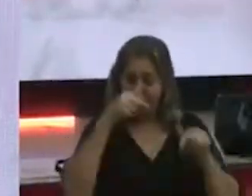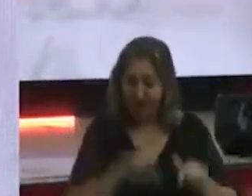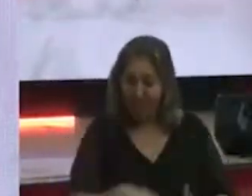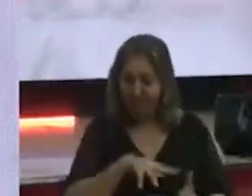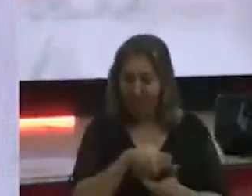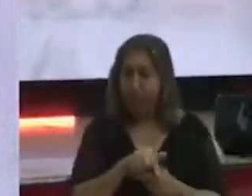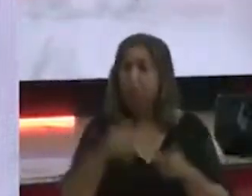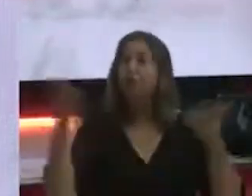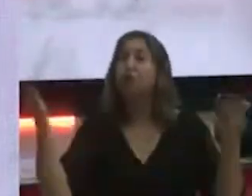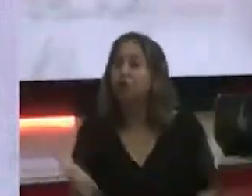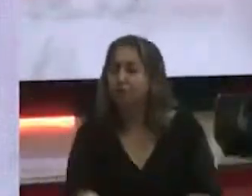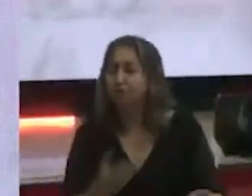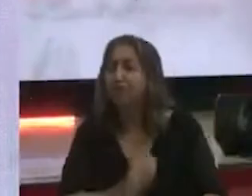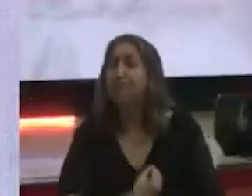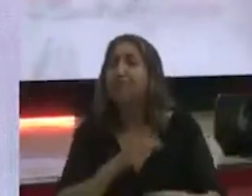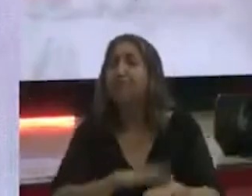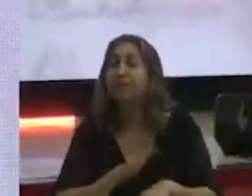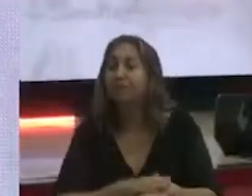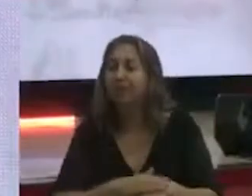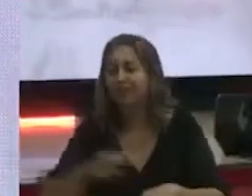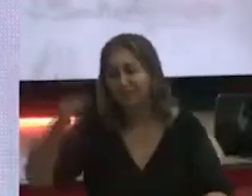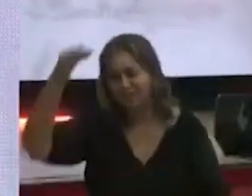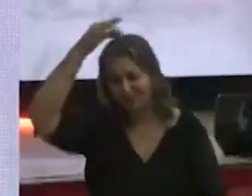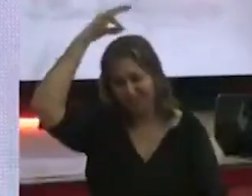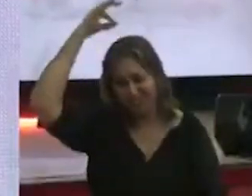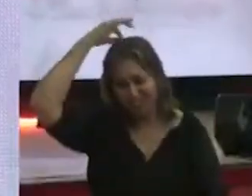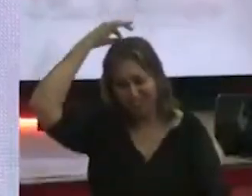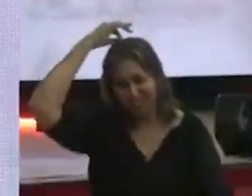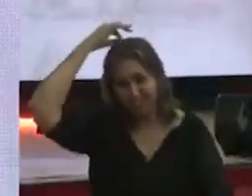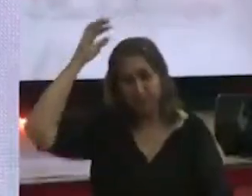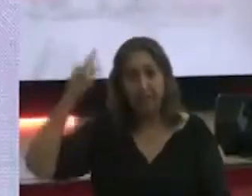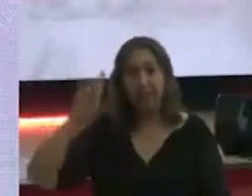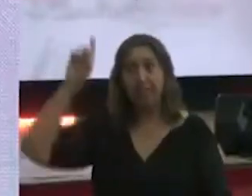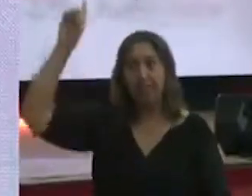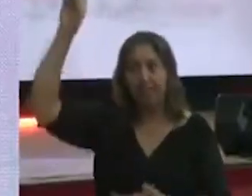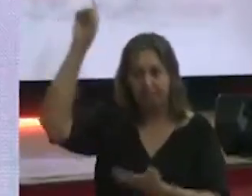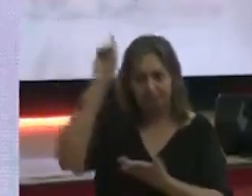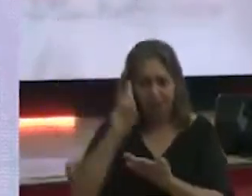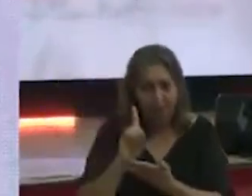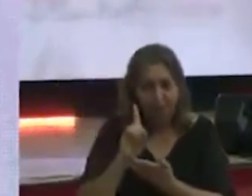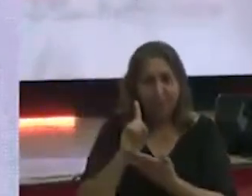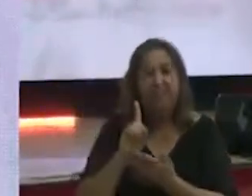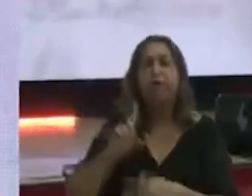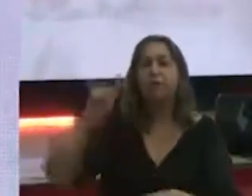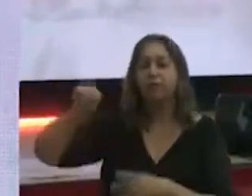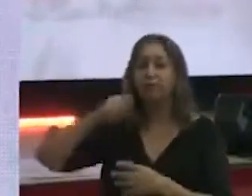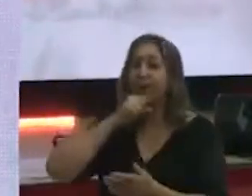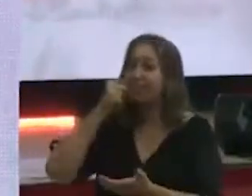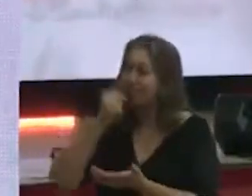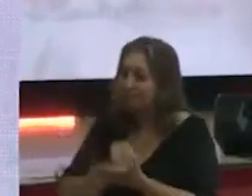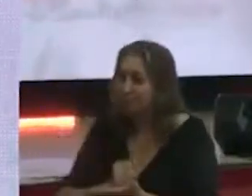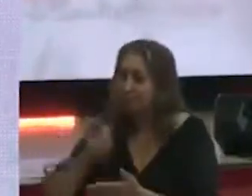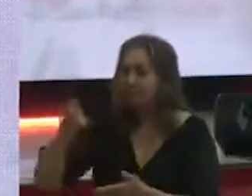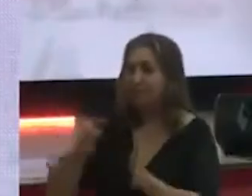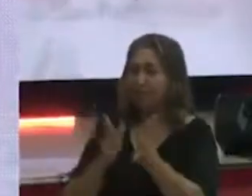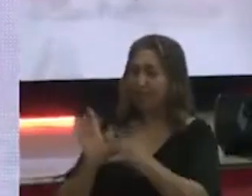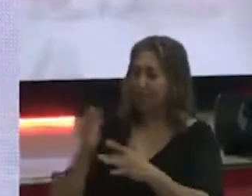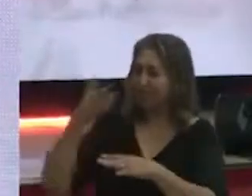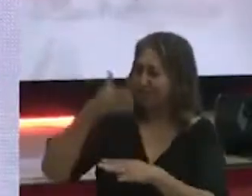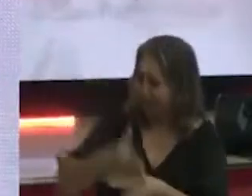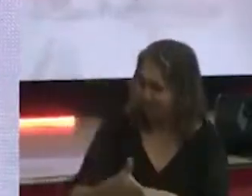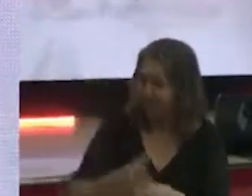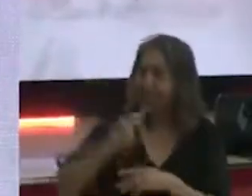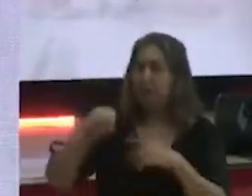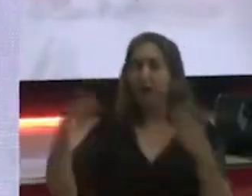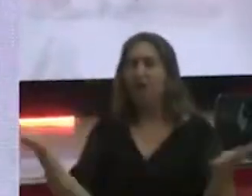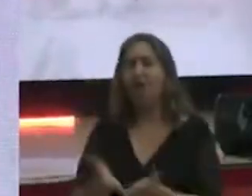e hoje nós vivemos na era na dispensação do Espírito Santo por que que eu estou lhe